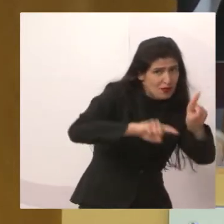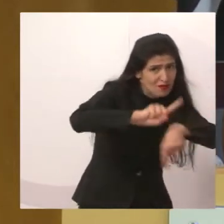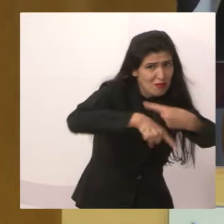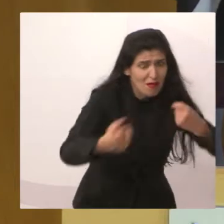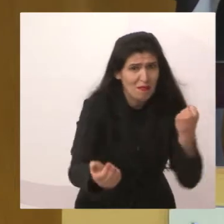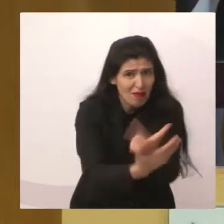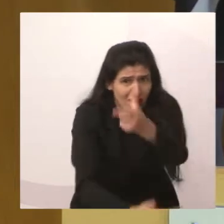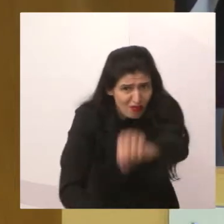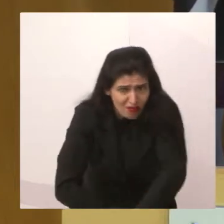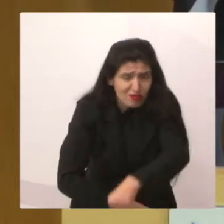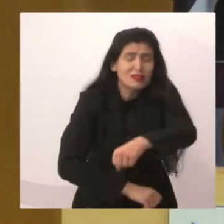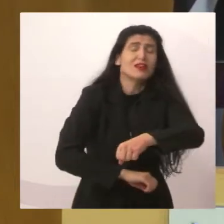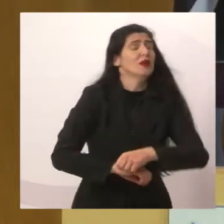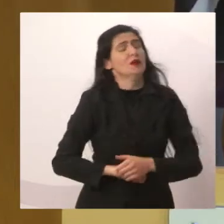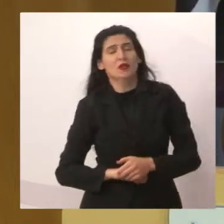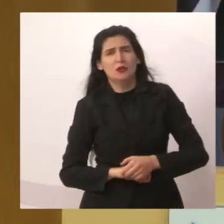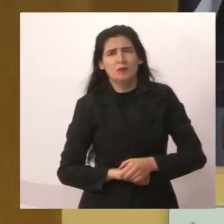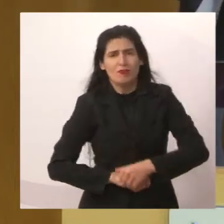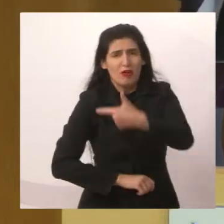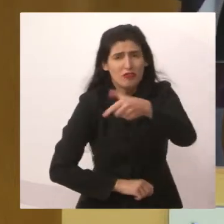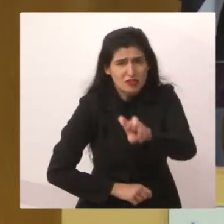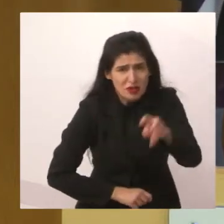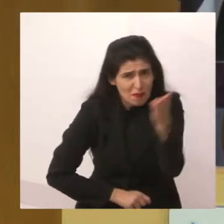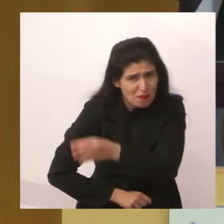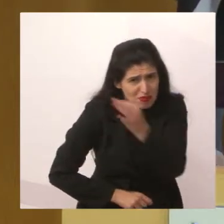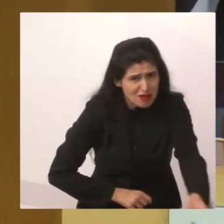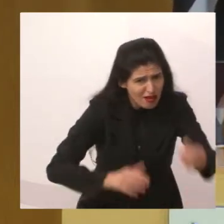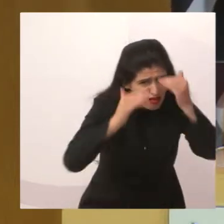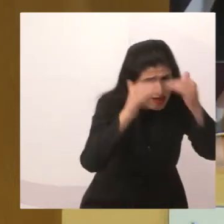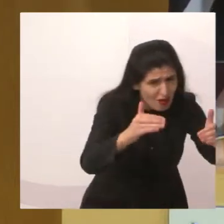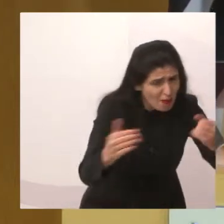ou seja, houve a aplicação dos 25%.